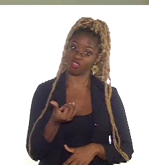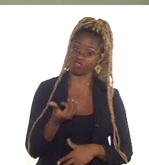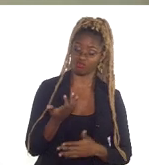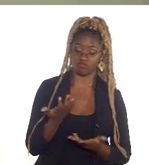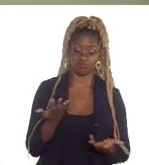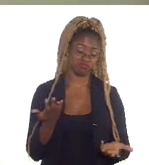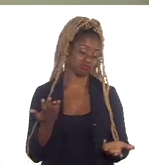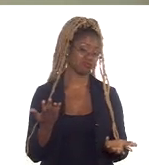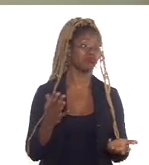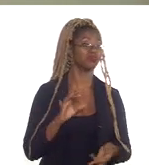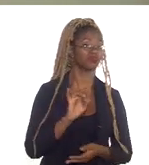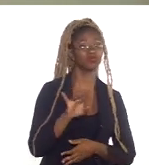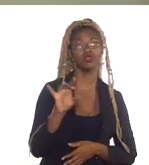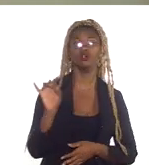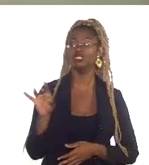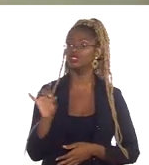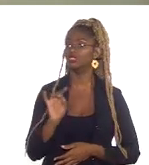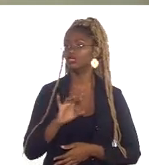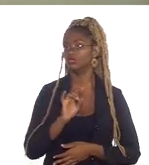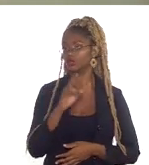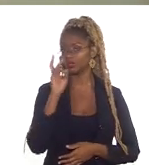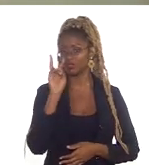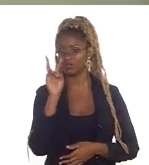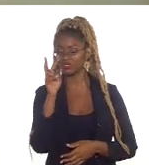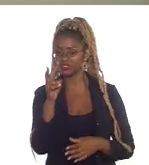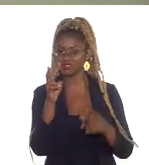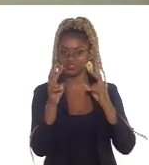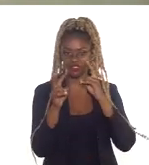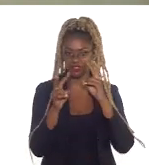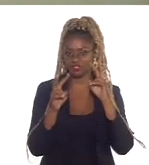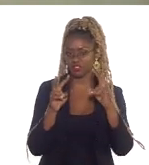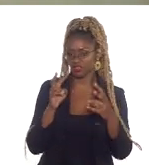Cada um com a sua ótica e com a sua